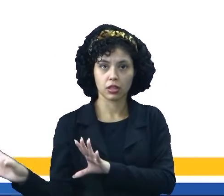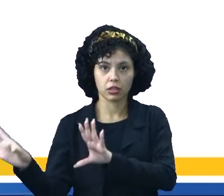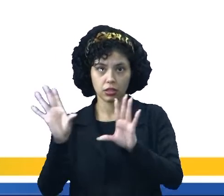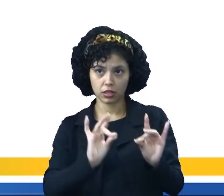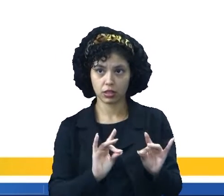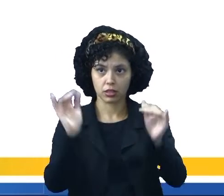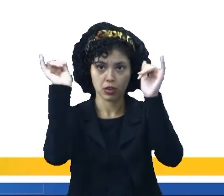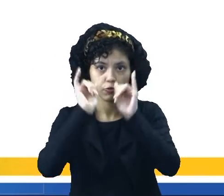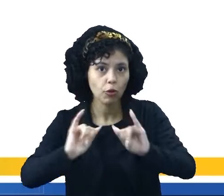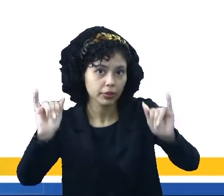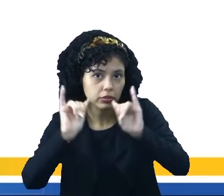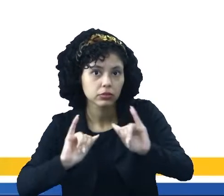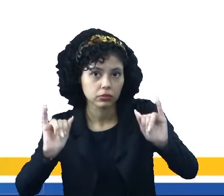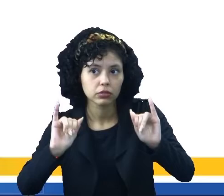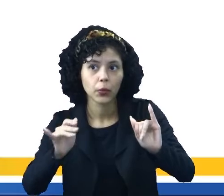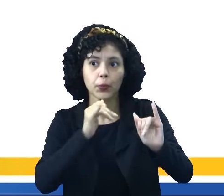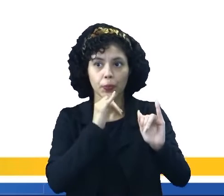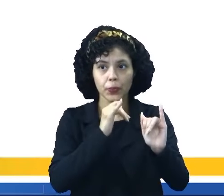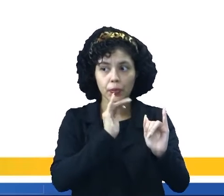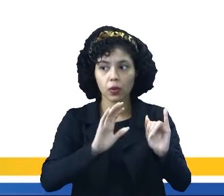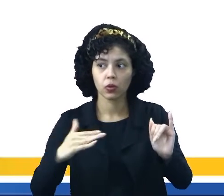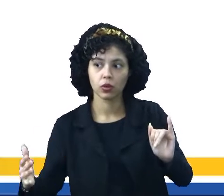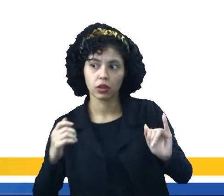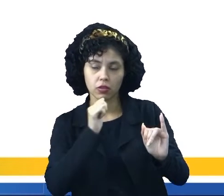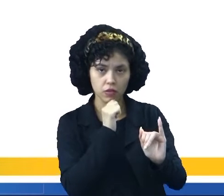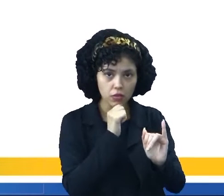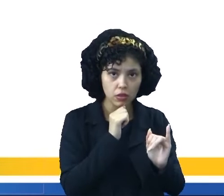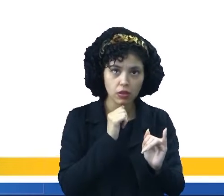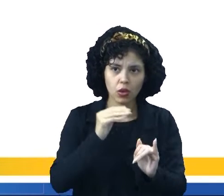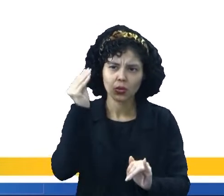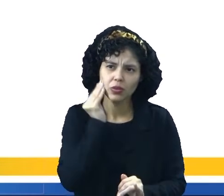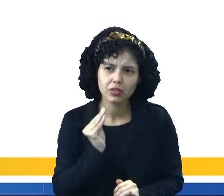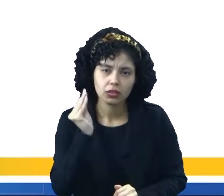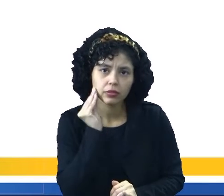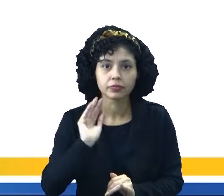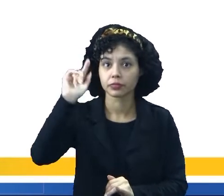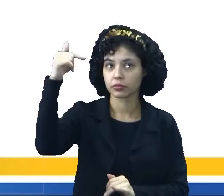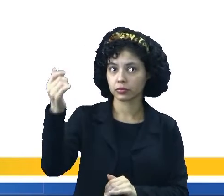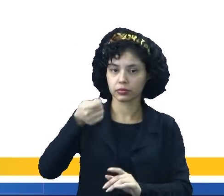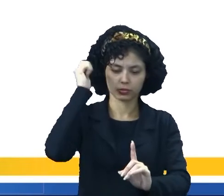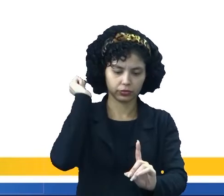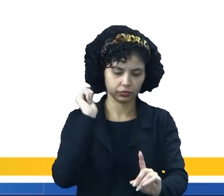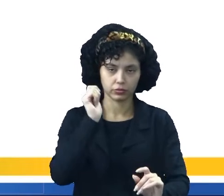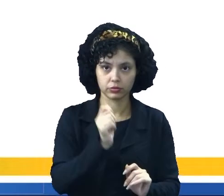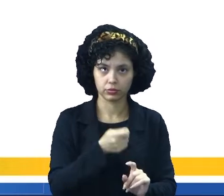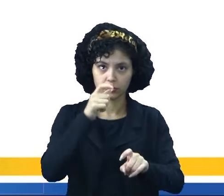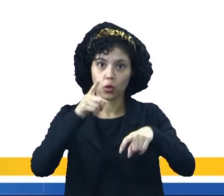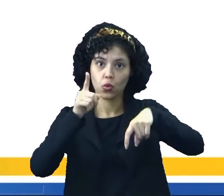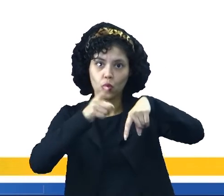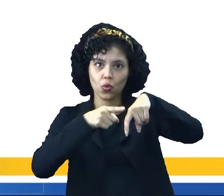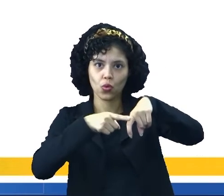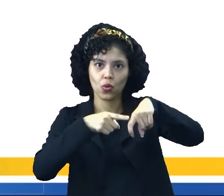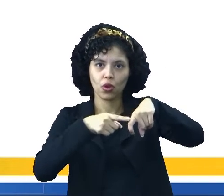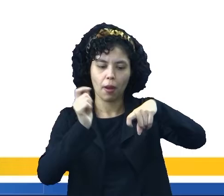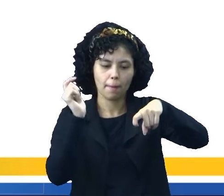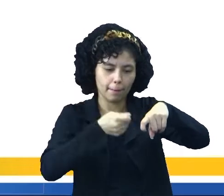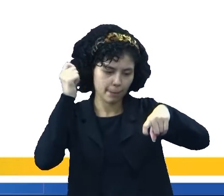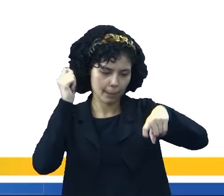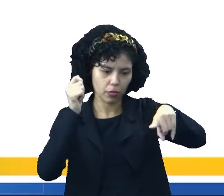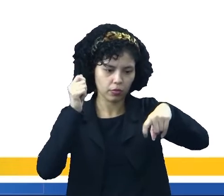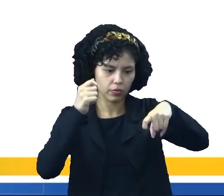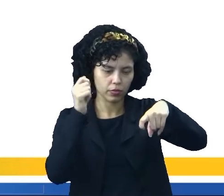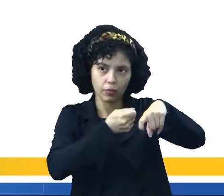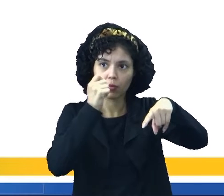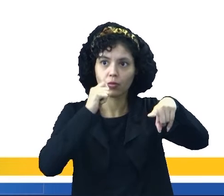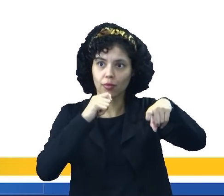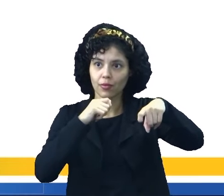a informação. Por exemplo, quando você vai fazer o teste lá do martelinho no seu joelho, para ter o chamado reflexo patelar,